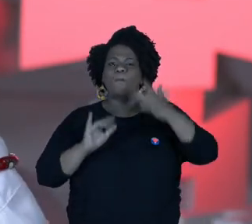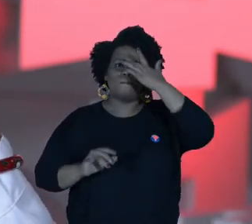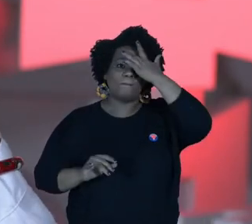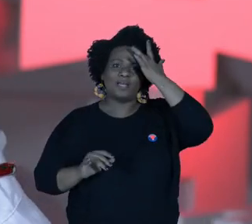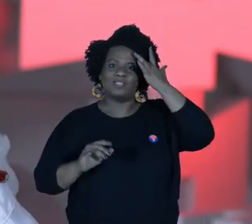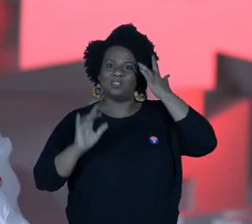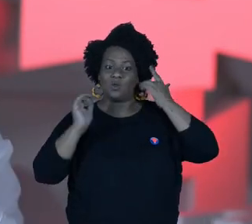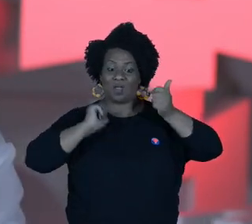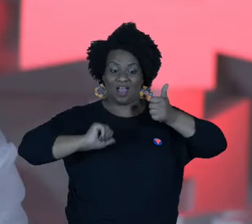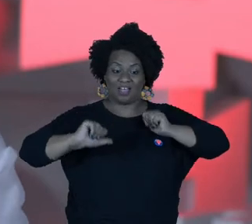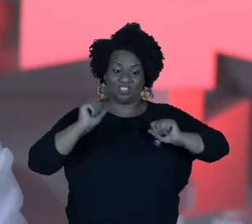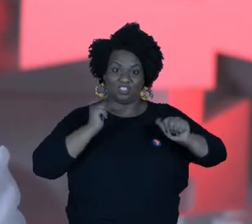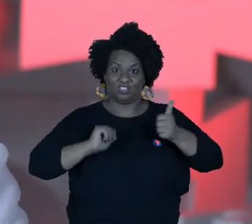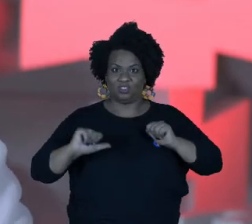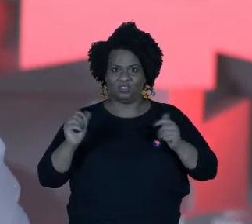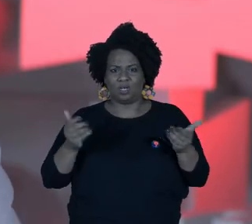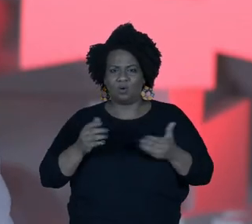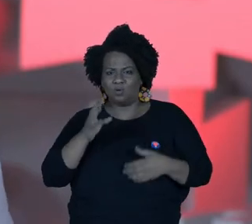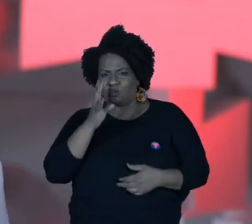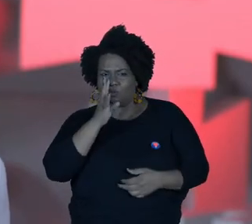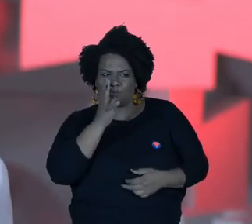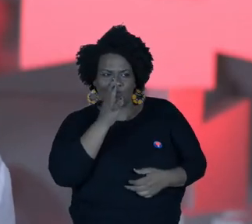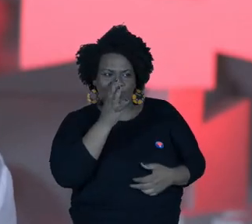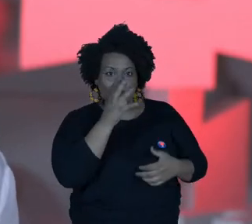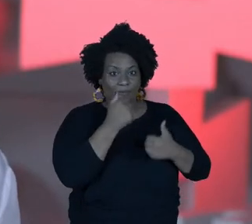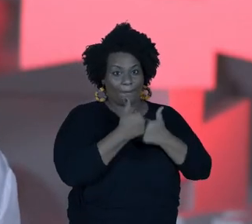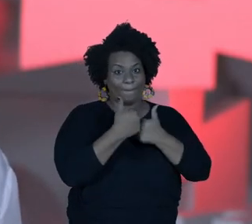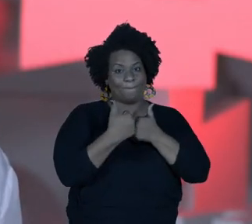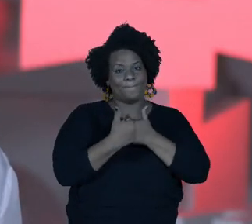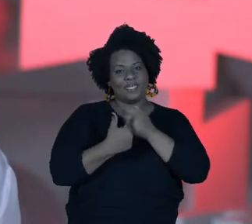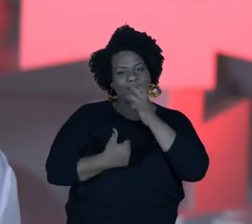perto os filmes de Greenaway.